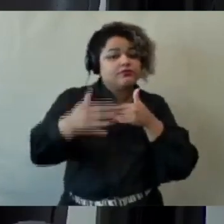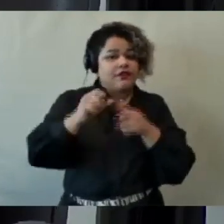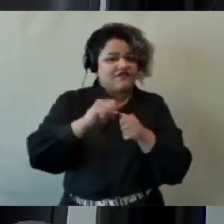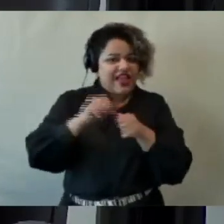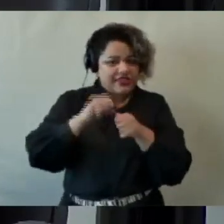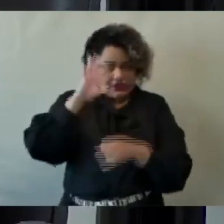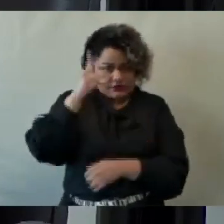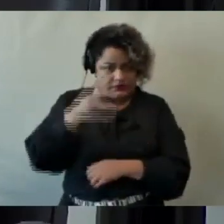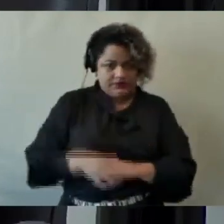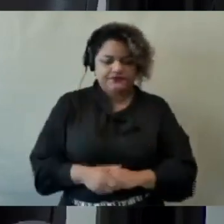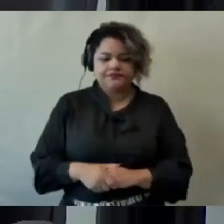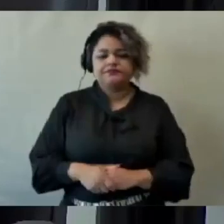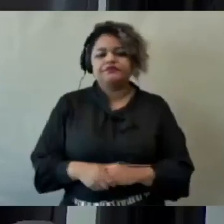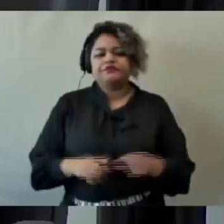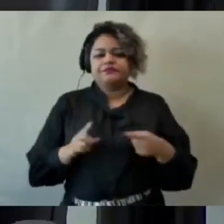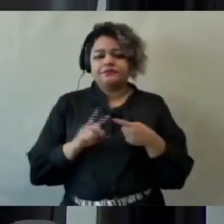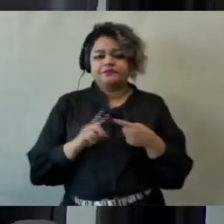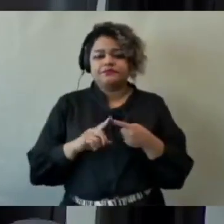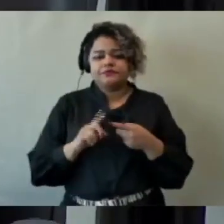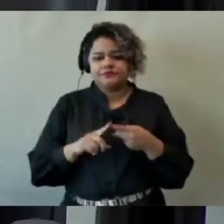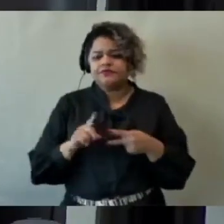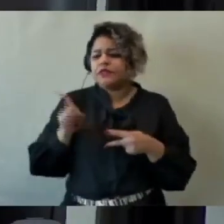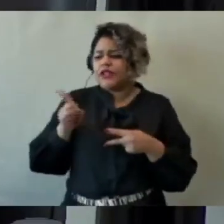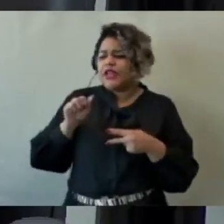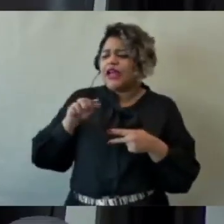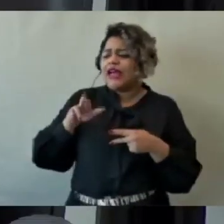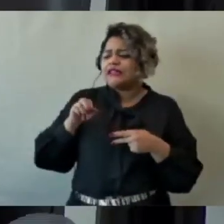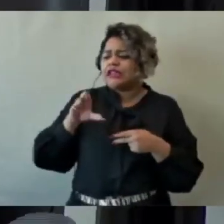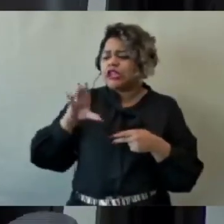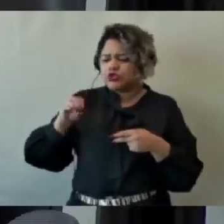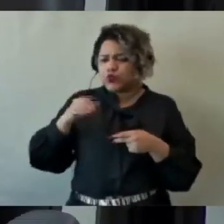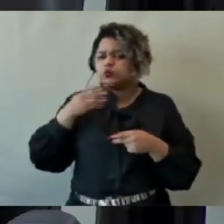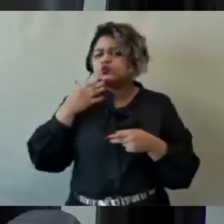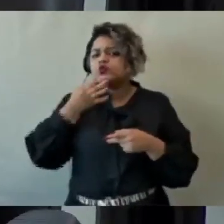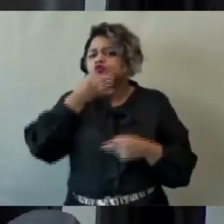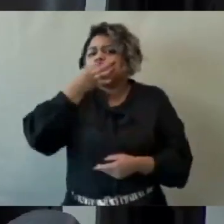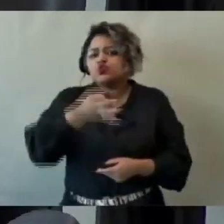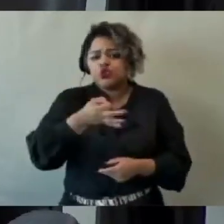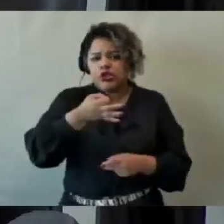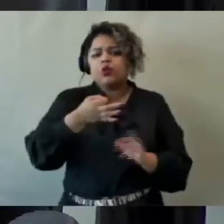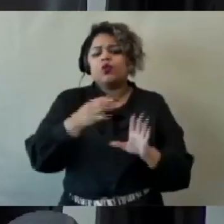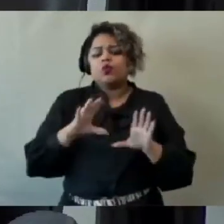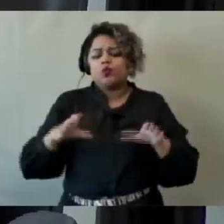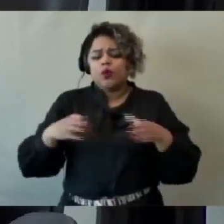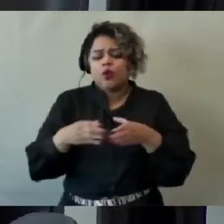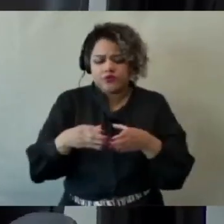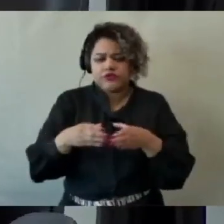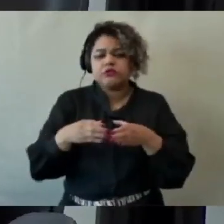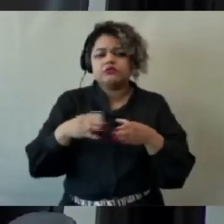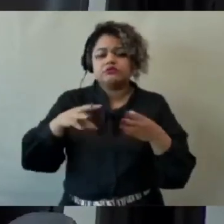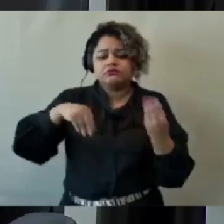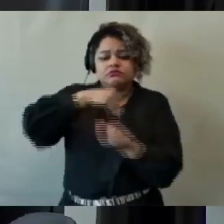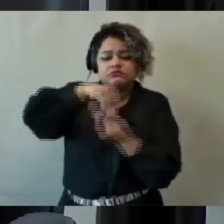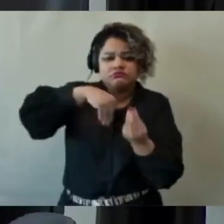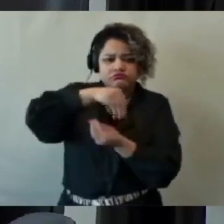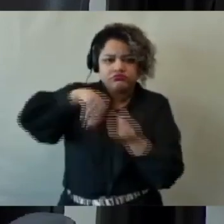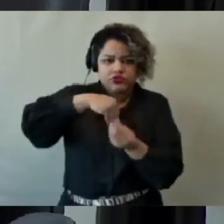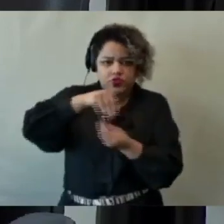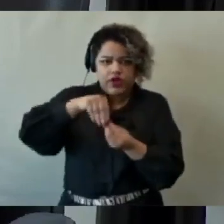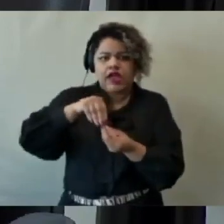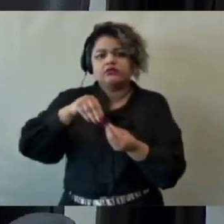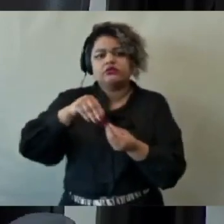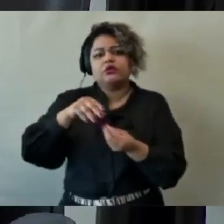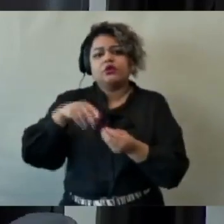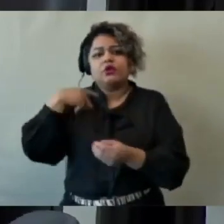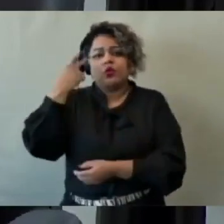Primeiro, o Anderson falou sobre uma comissão aqui na Câmara, né, mista, uma frente mista parlamentar que acompanha